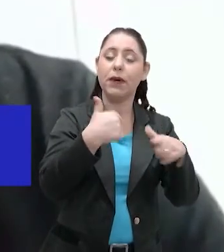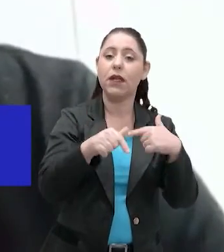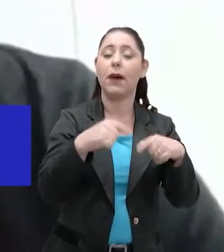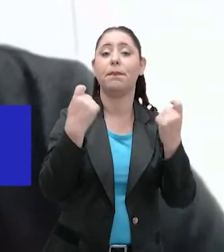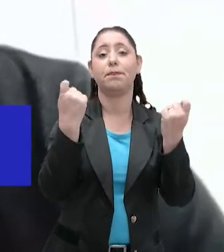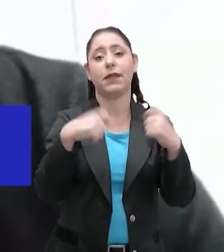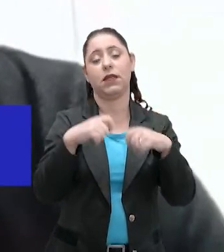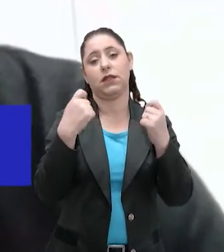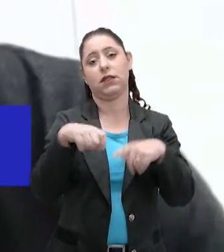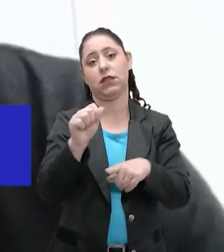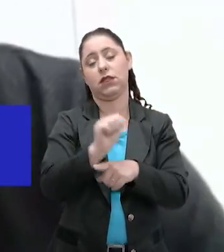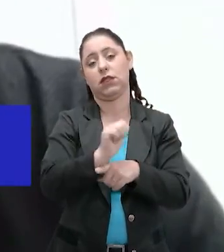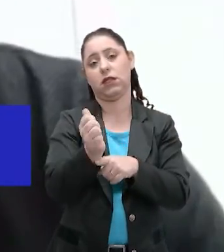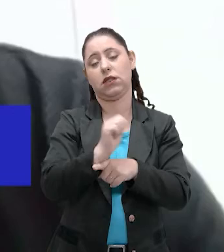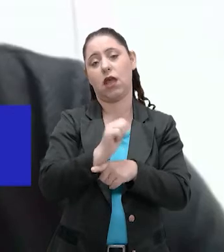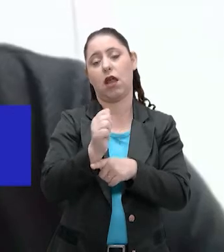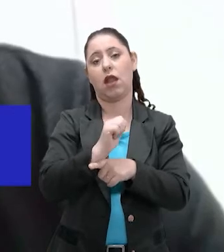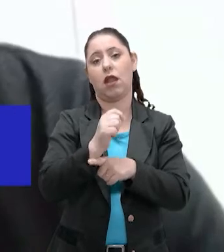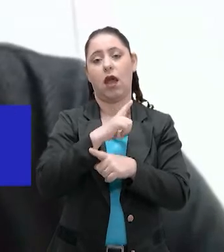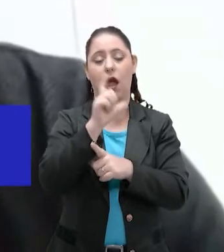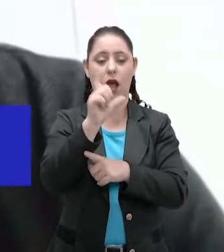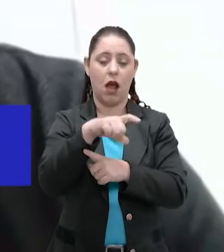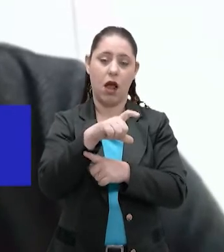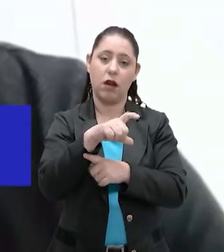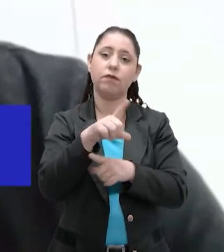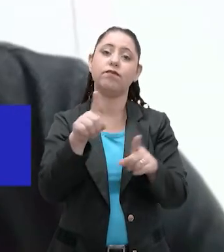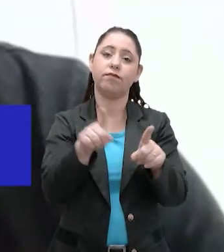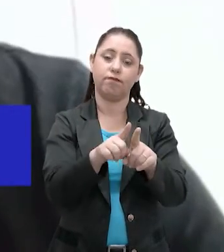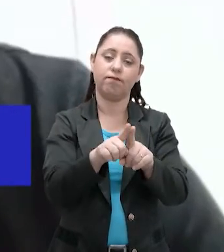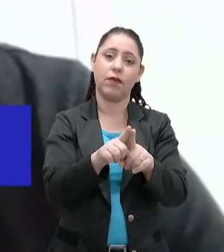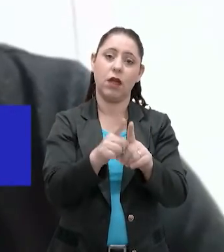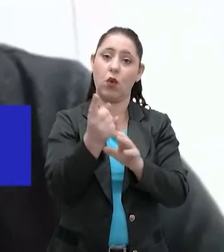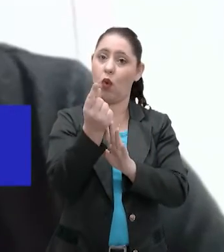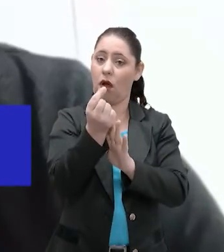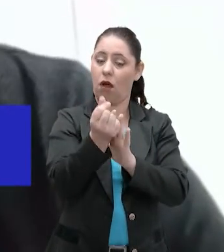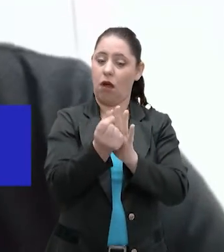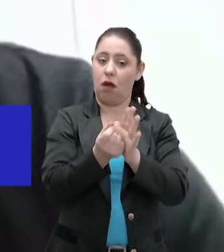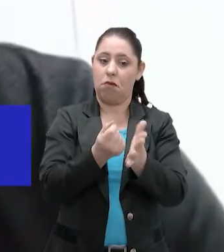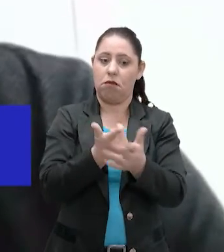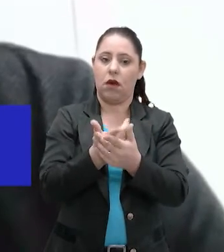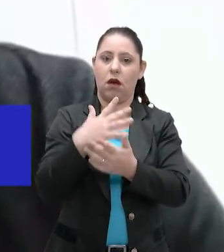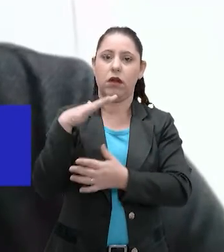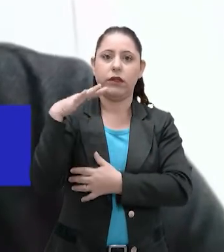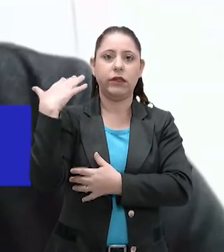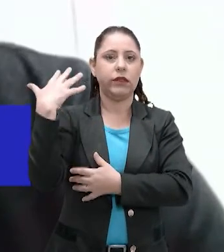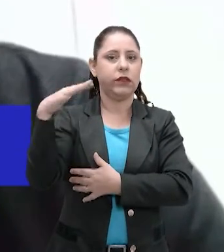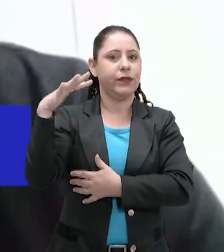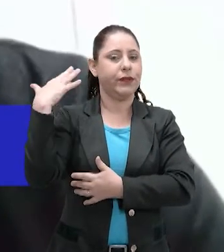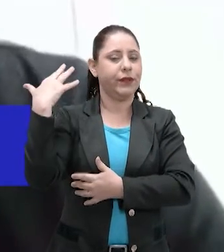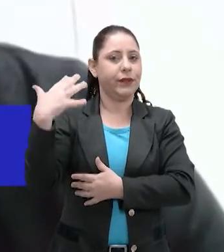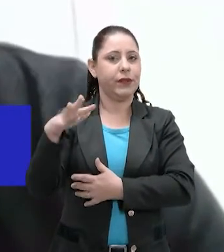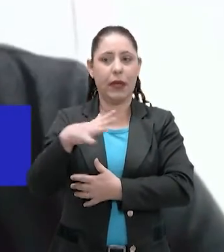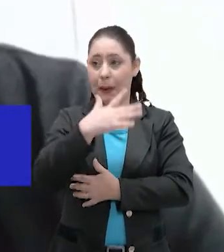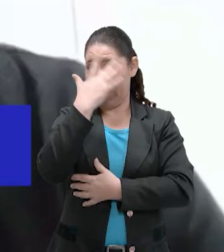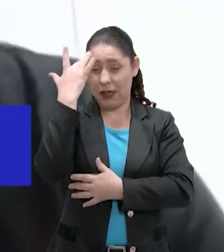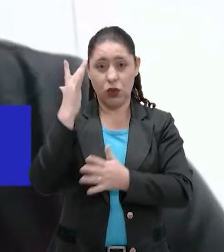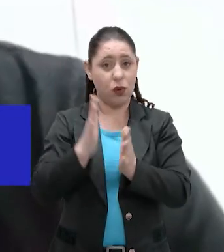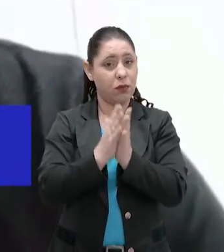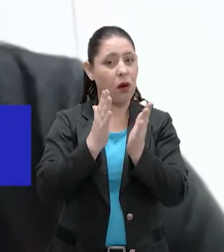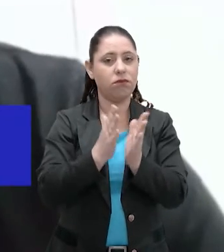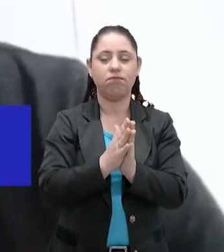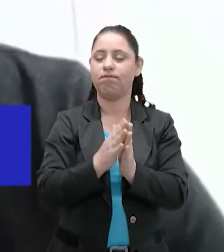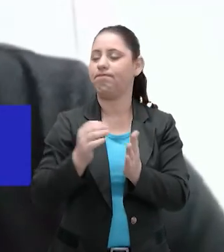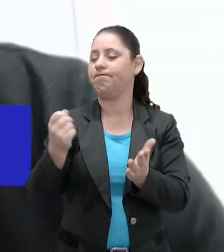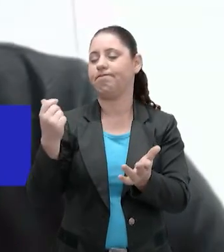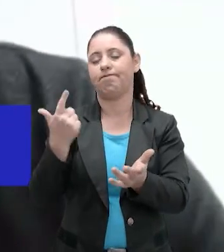trabalhar, precisam da sua CNH e realmente o valor é muito alto para